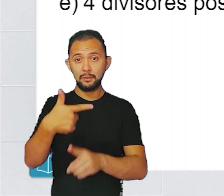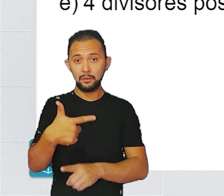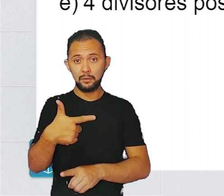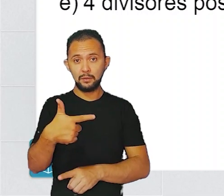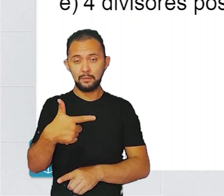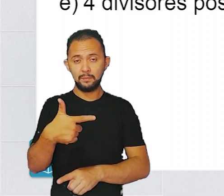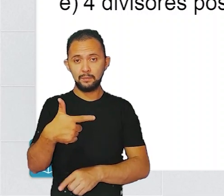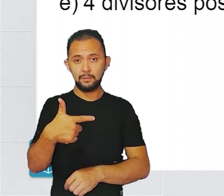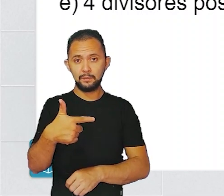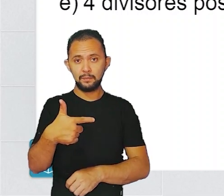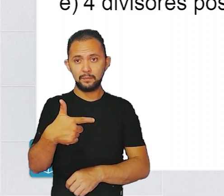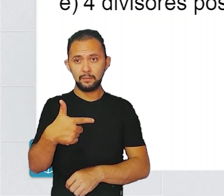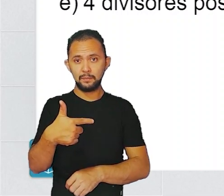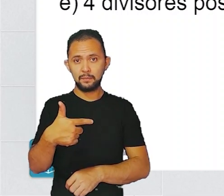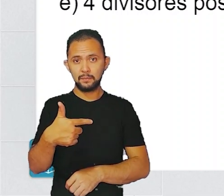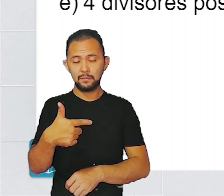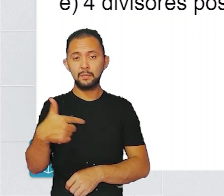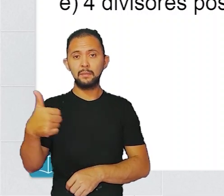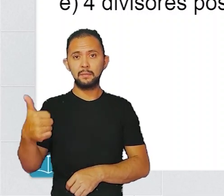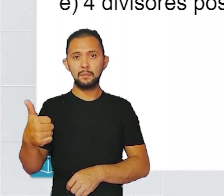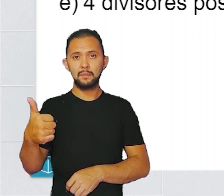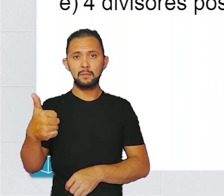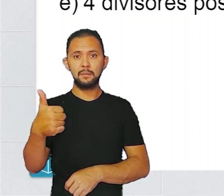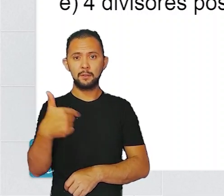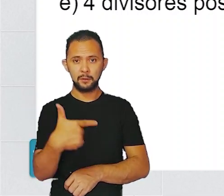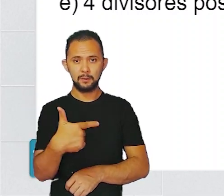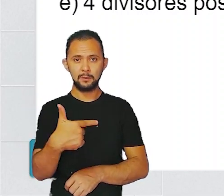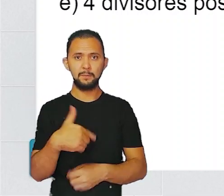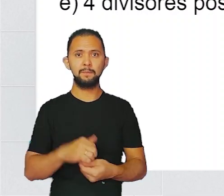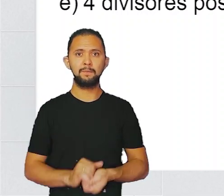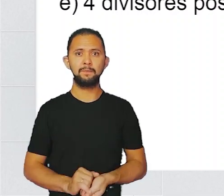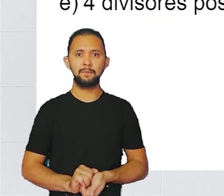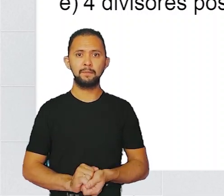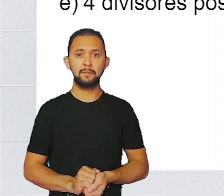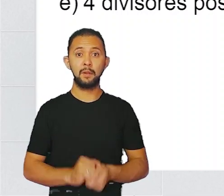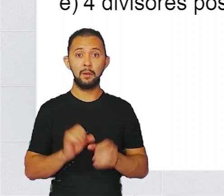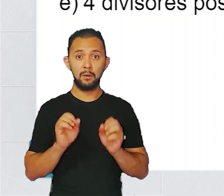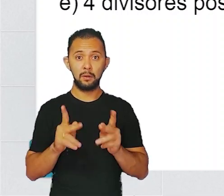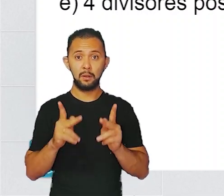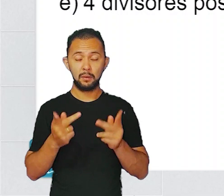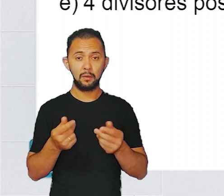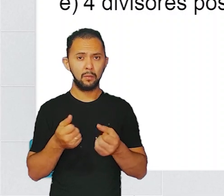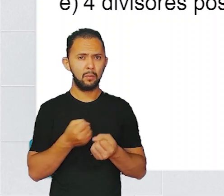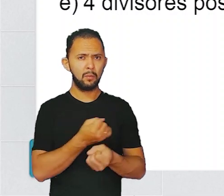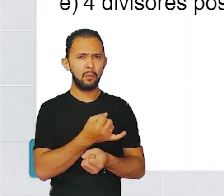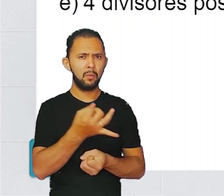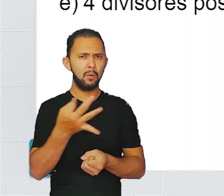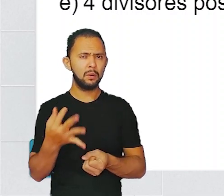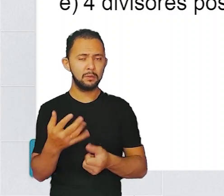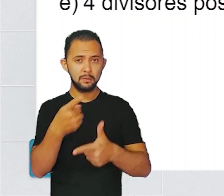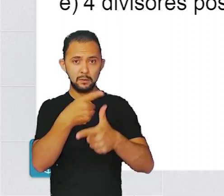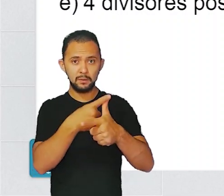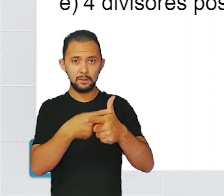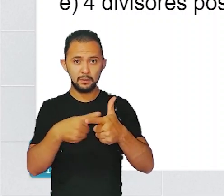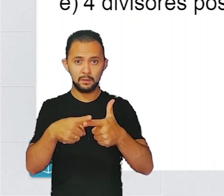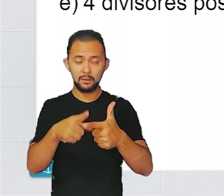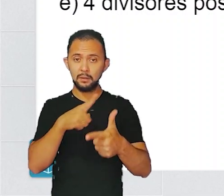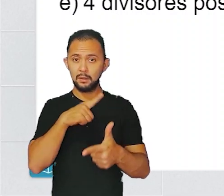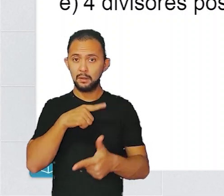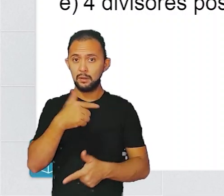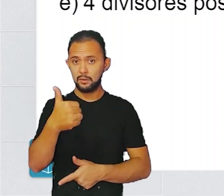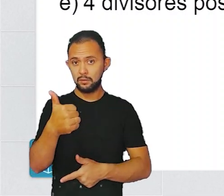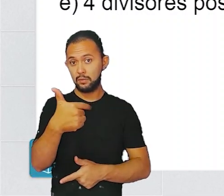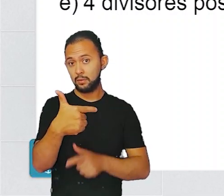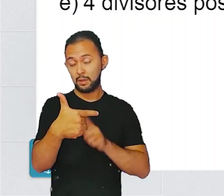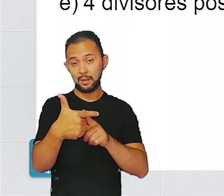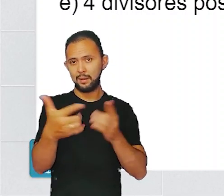2, ou seja, Q mais 2 é 12. Tranquilo? Agora, quantos divisores tem o 12? Aqui